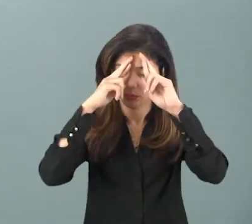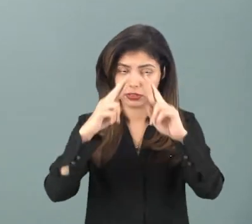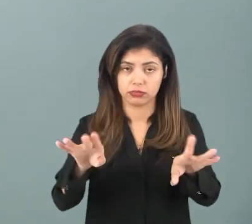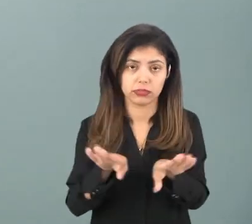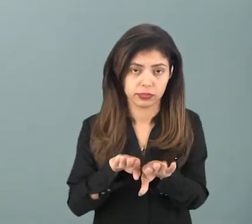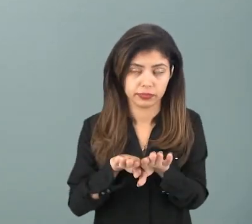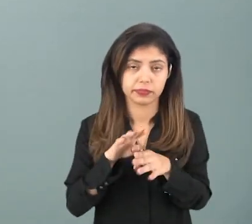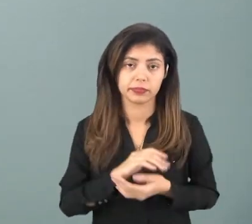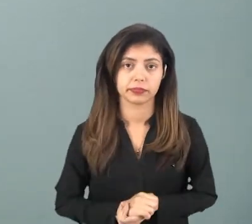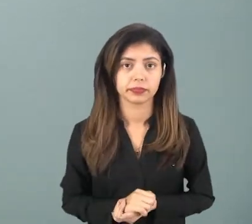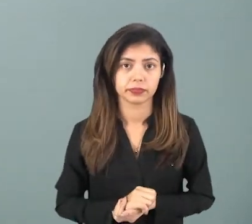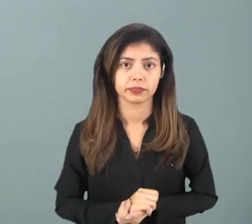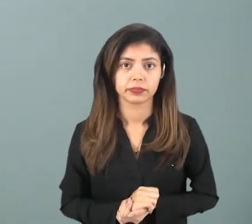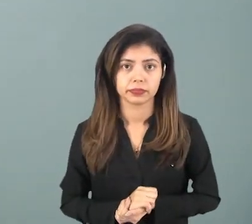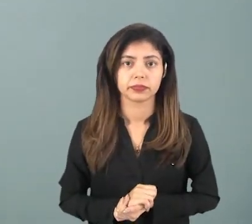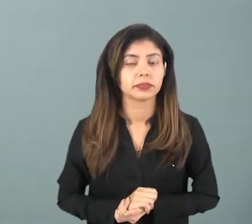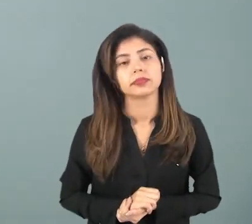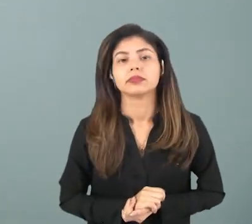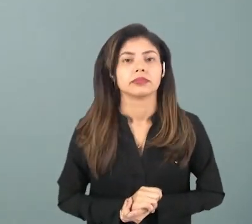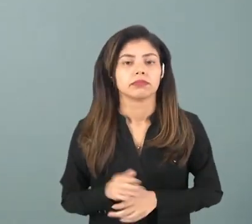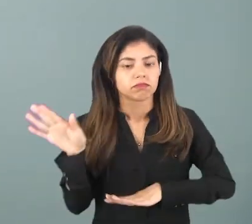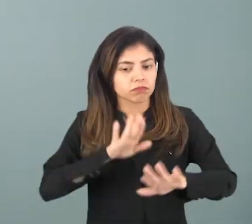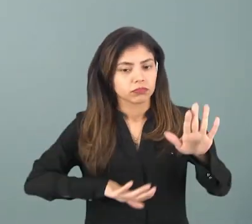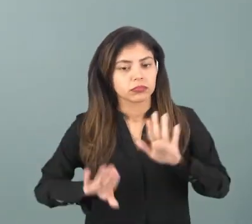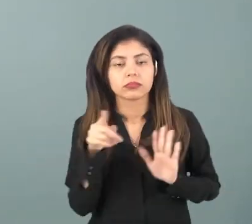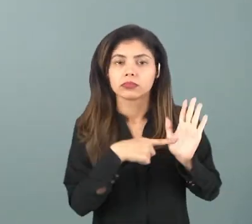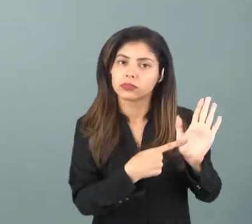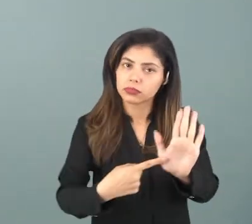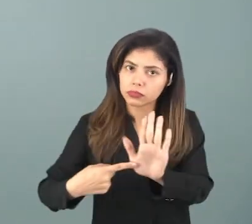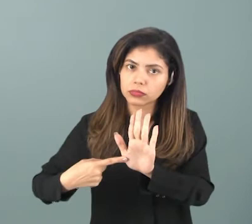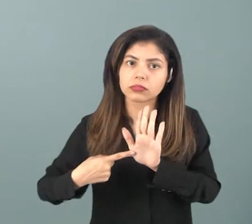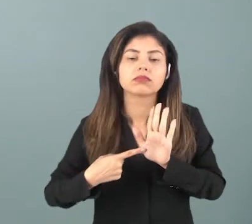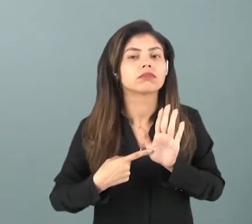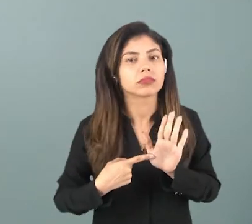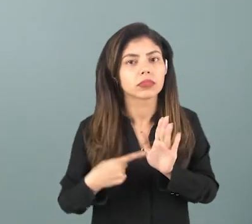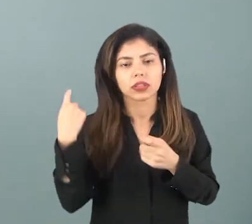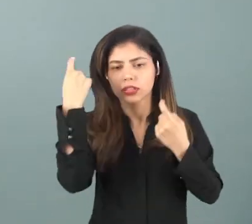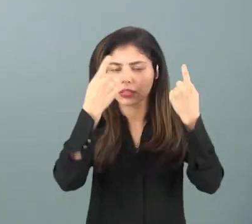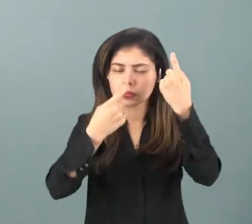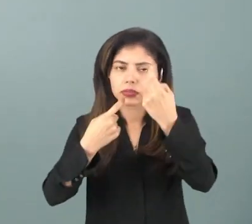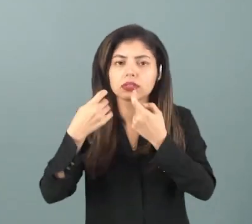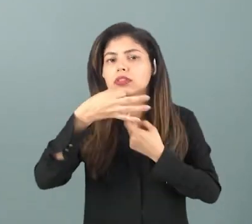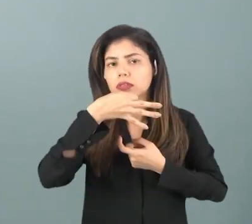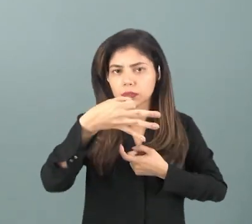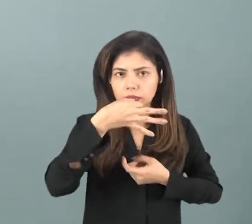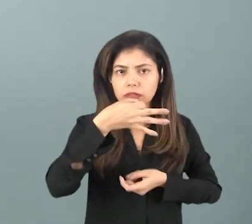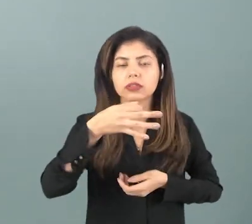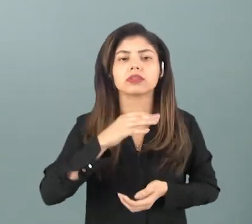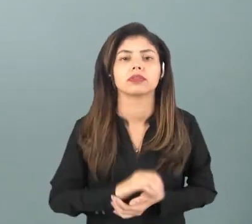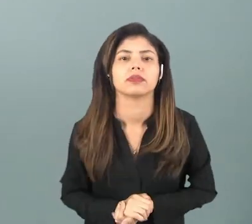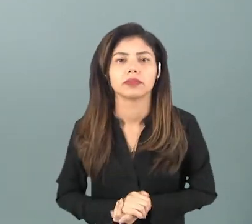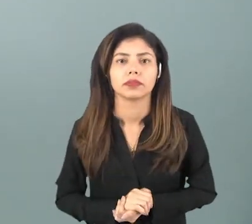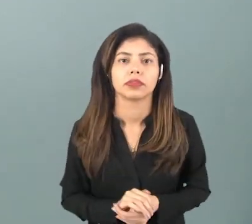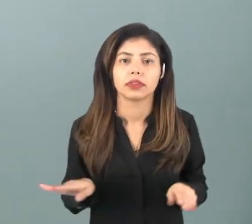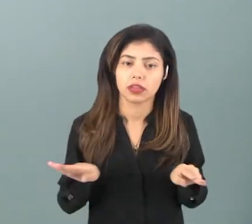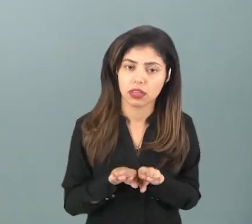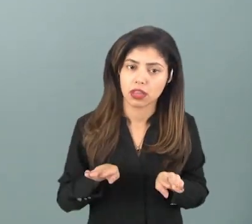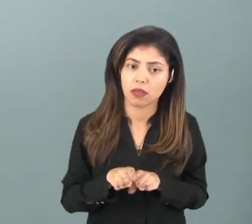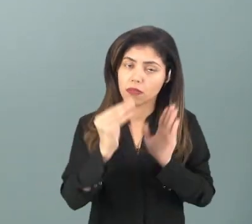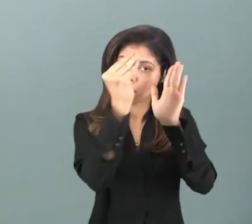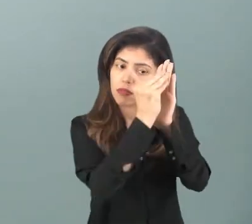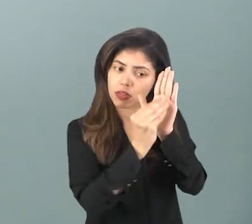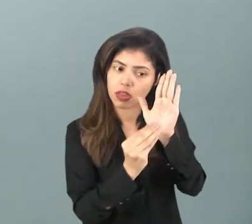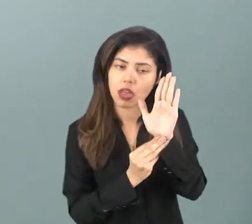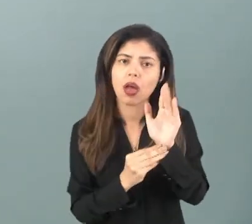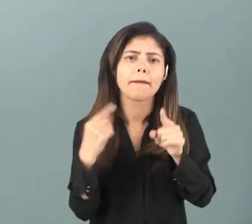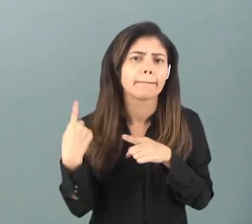respeitada, tá? Então a gente tem que ter cuidado da maneira que a expõe, da maneira que está expressando isso no texto e colocar os fatos, por que que